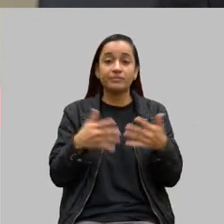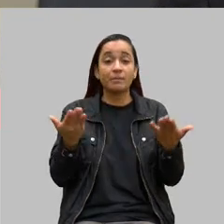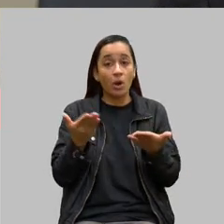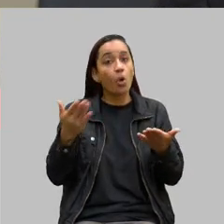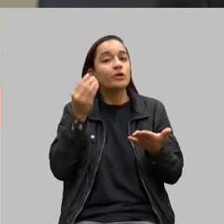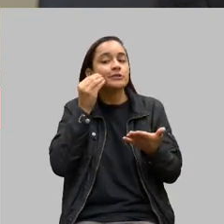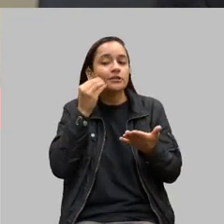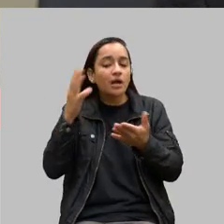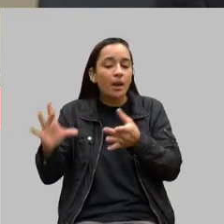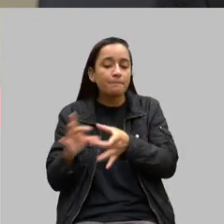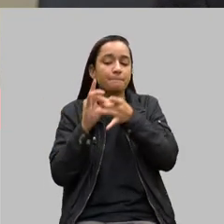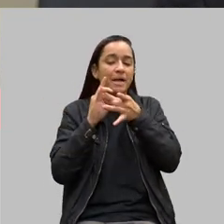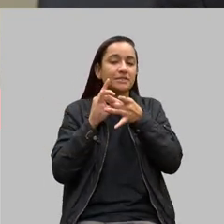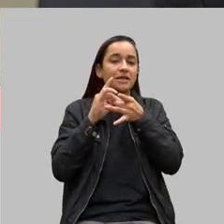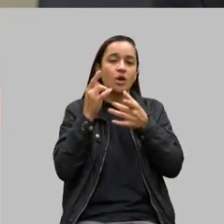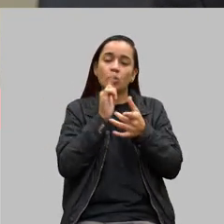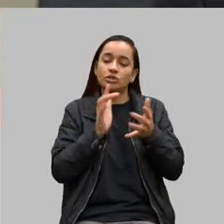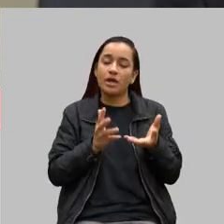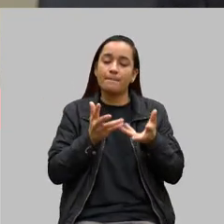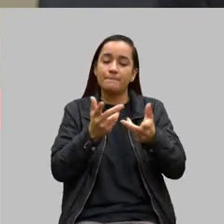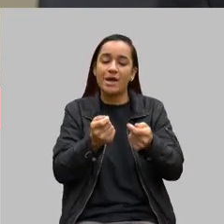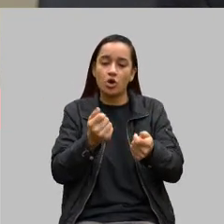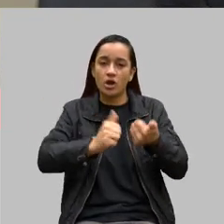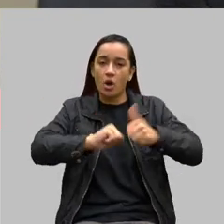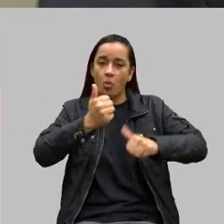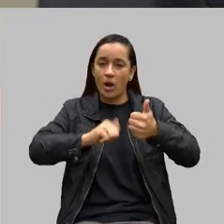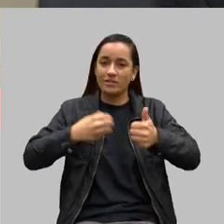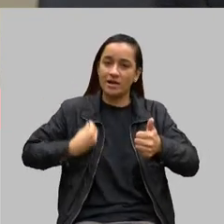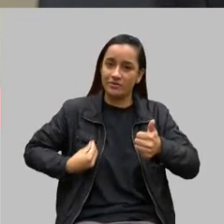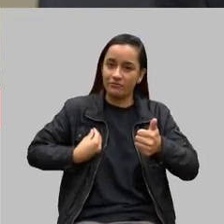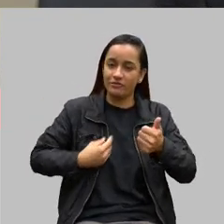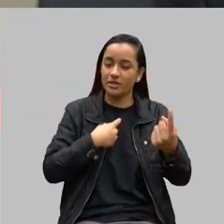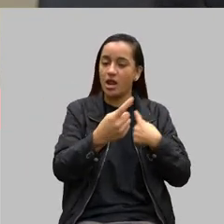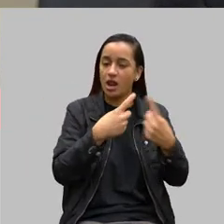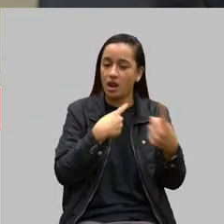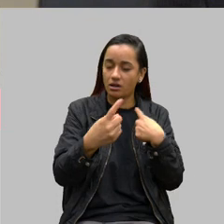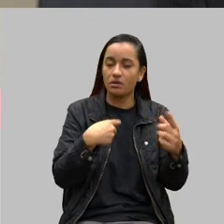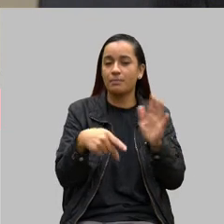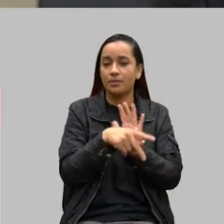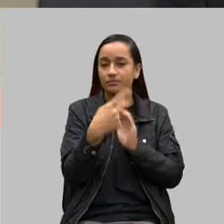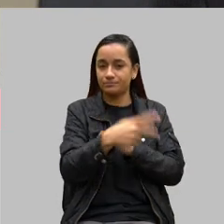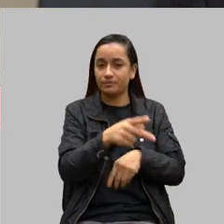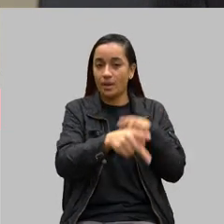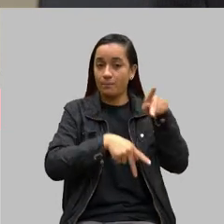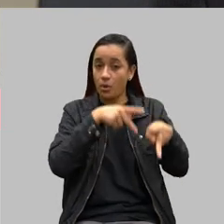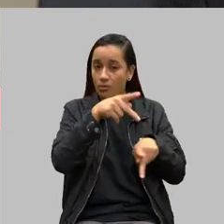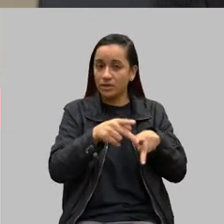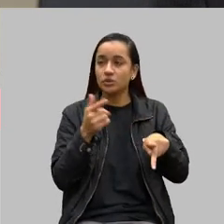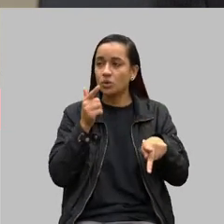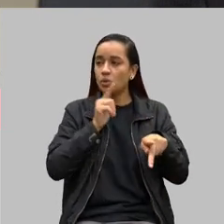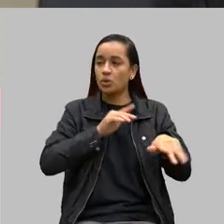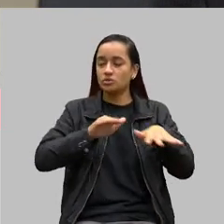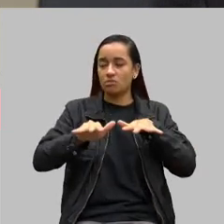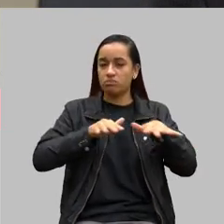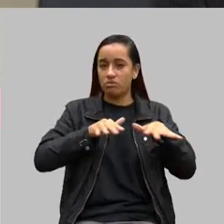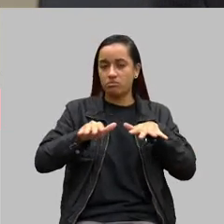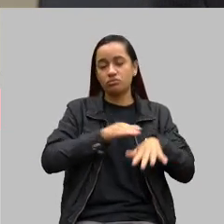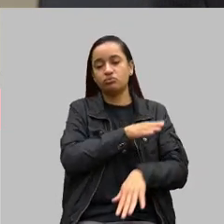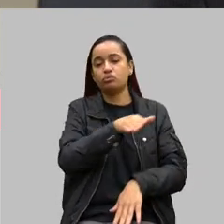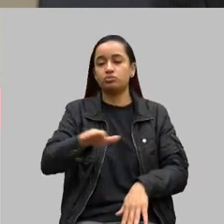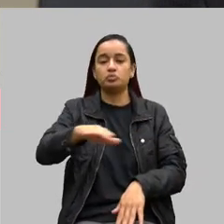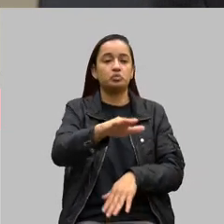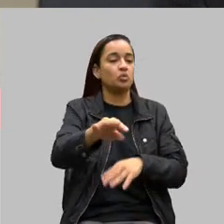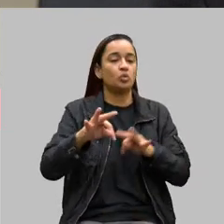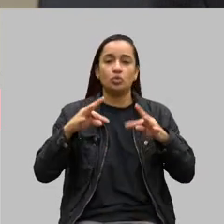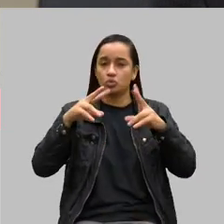trazer uma melhoria também da da qualidade de vida e desse deslocamento da população né que precisa desse deslocamento para para vá né para todo